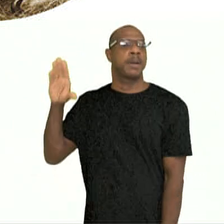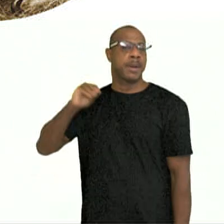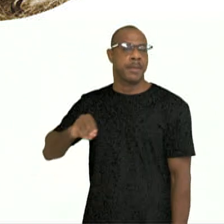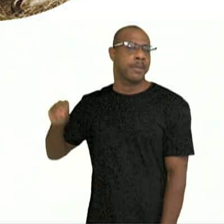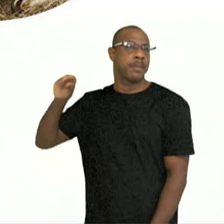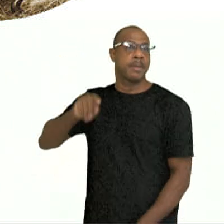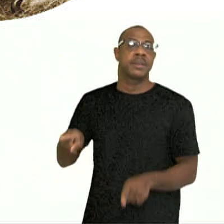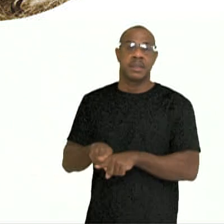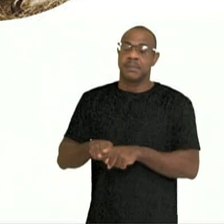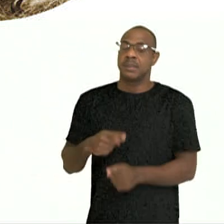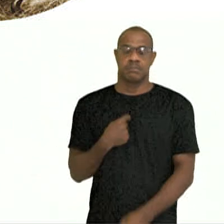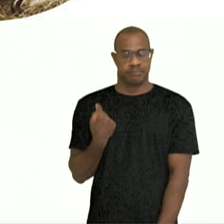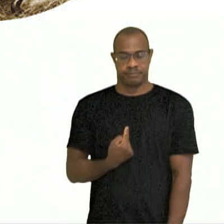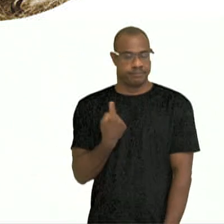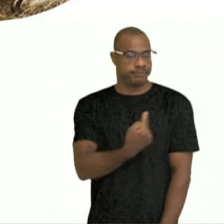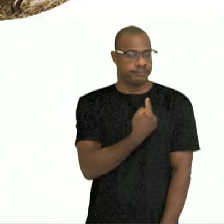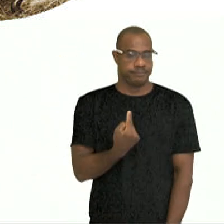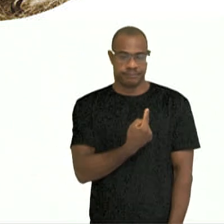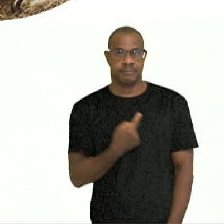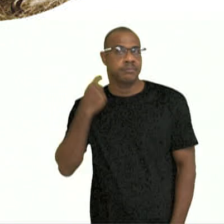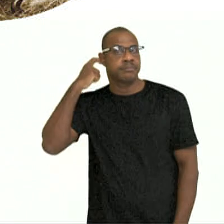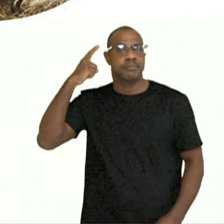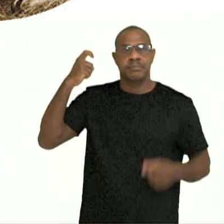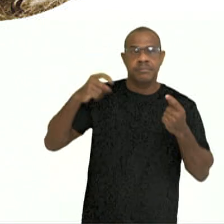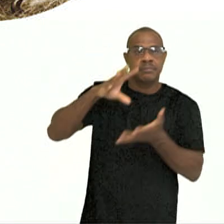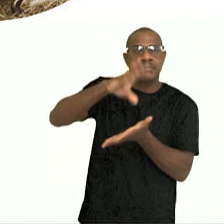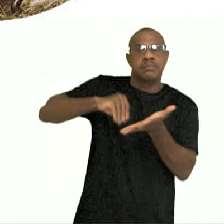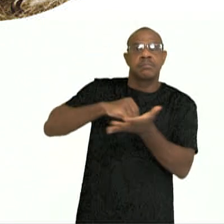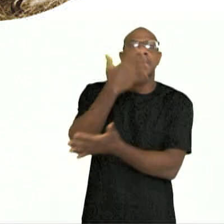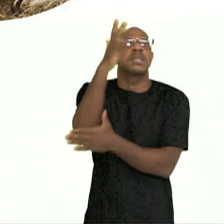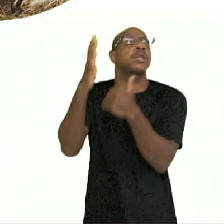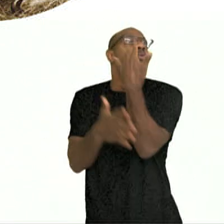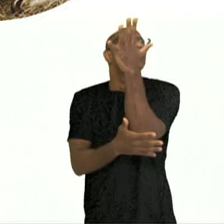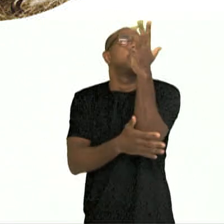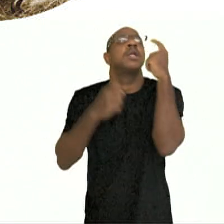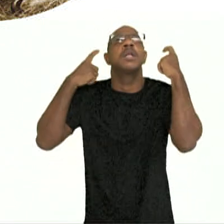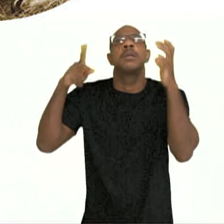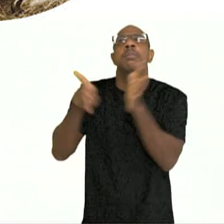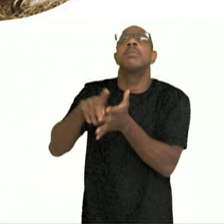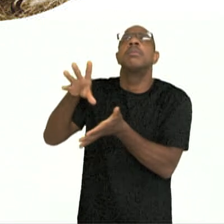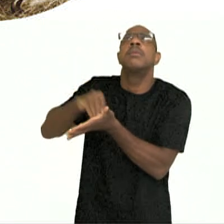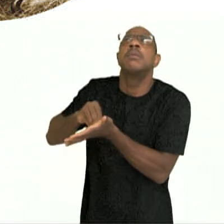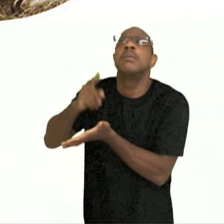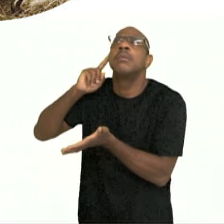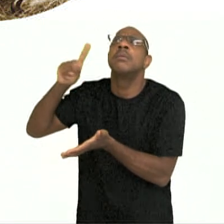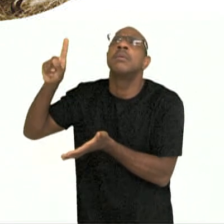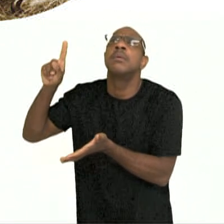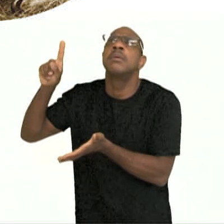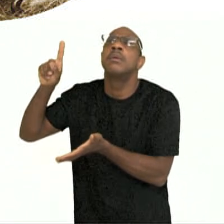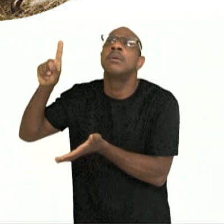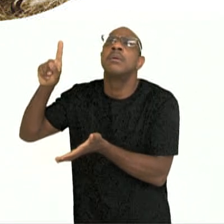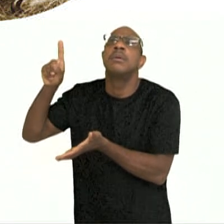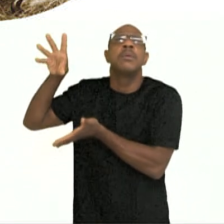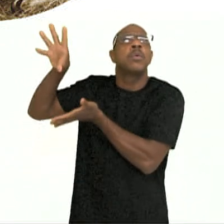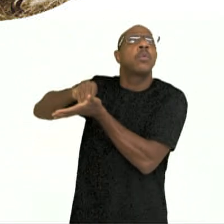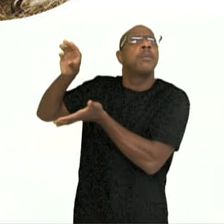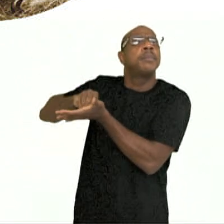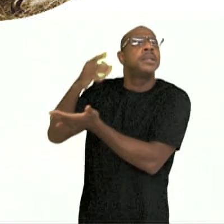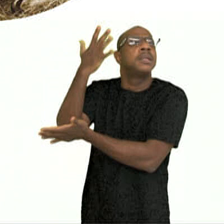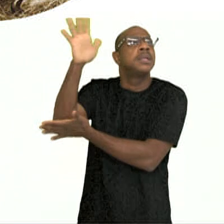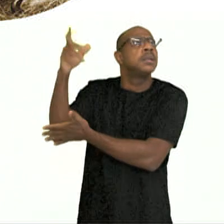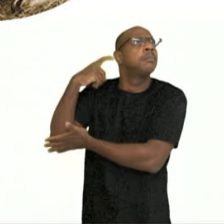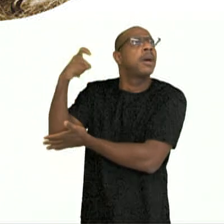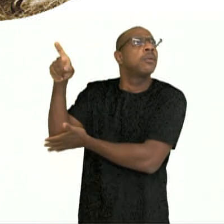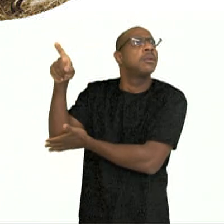exploração individual, a imitação de sons da própria natureza, sons percebidos pelo homem pré-histórico e que, a partir